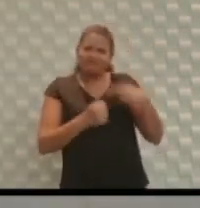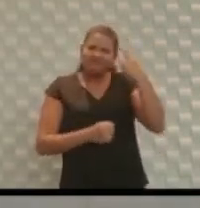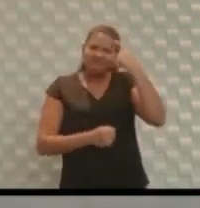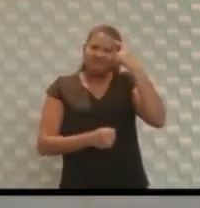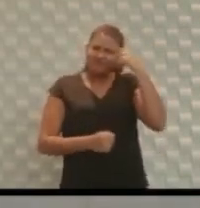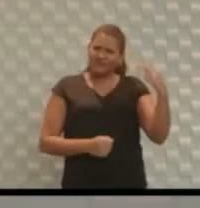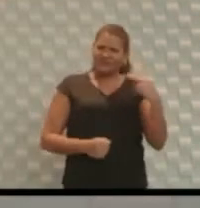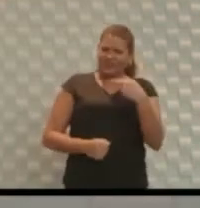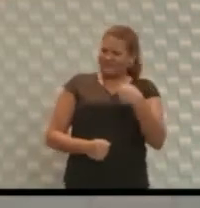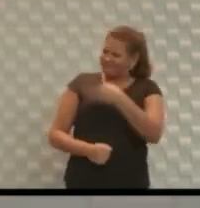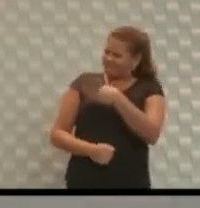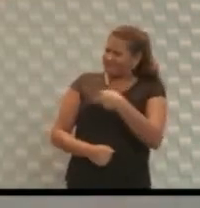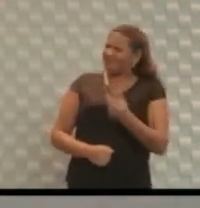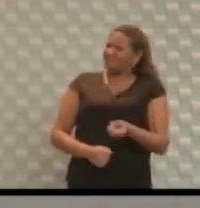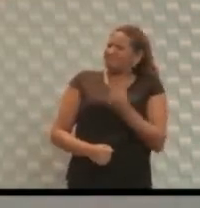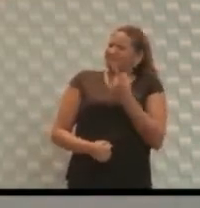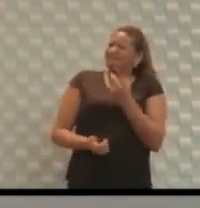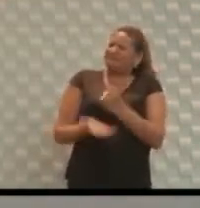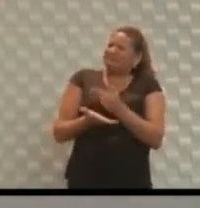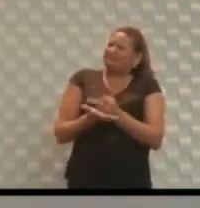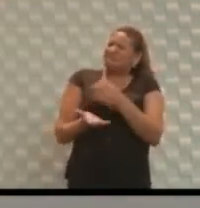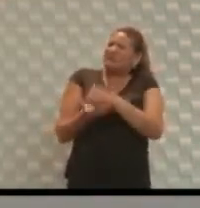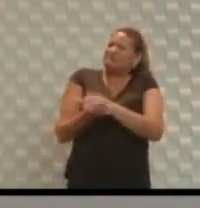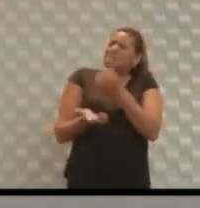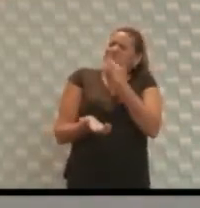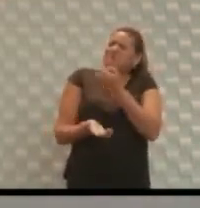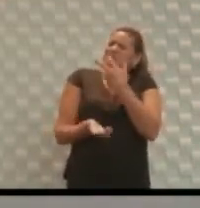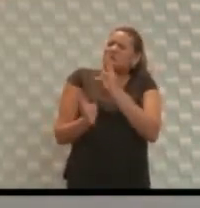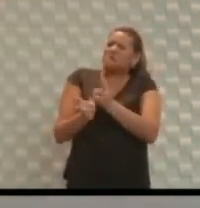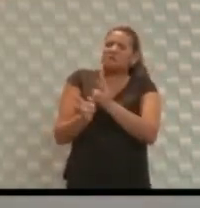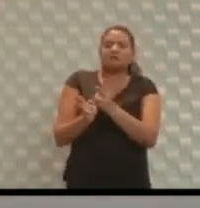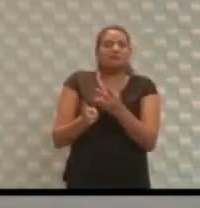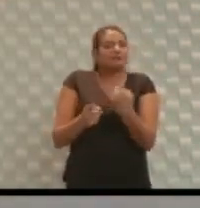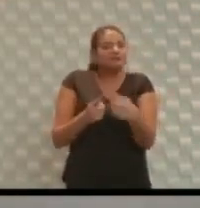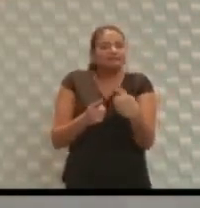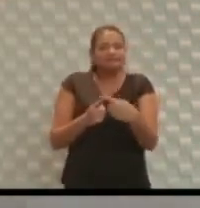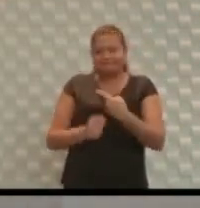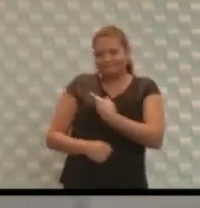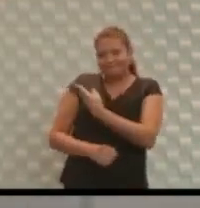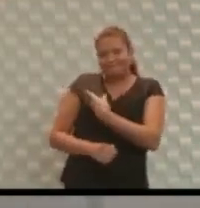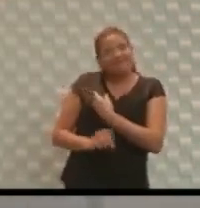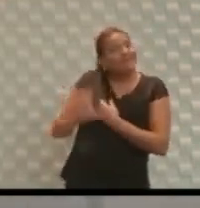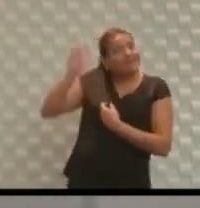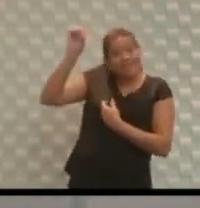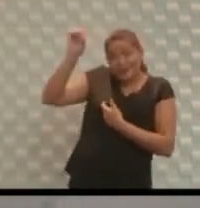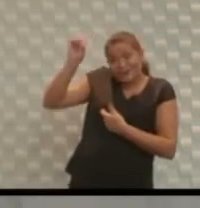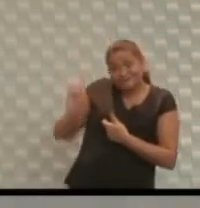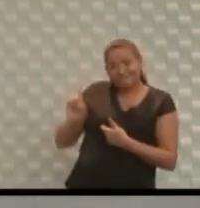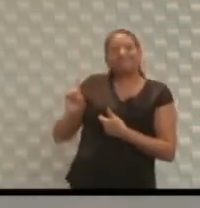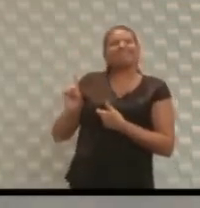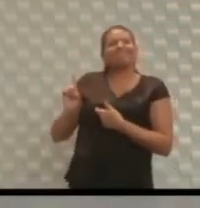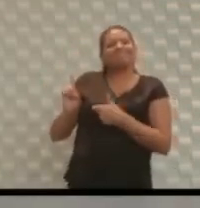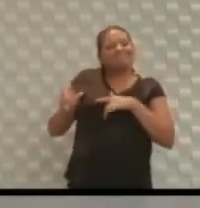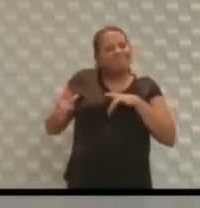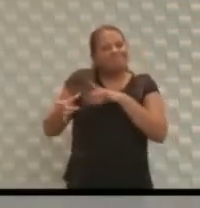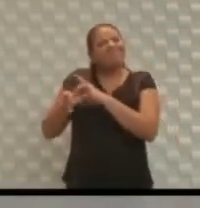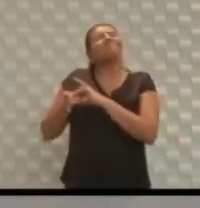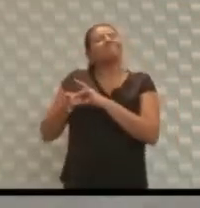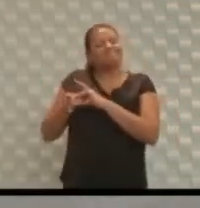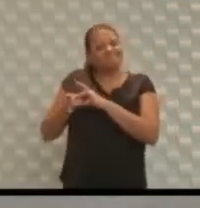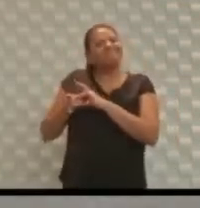Deus, que é a fonte de todo amor, mais somos capazes de amar. É gostoso ter esse amor,